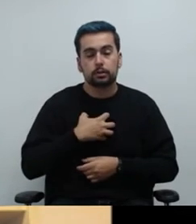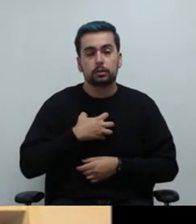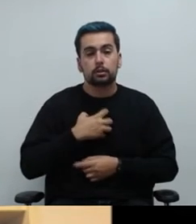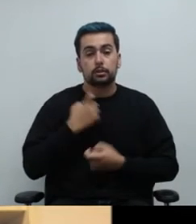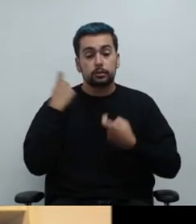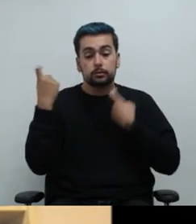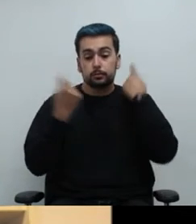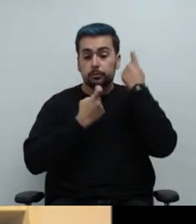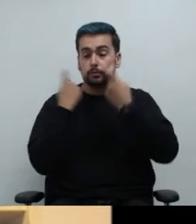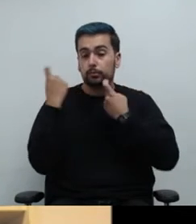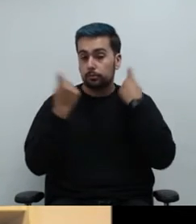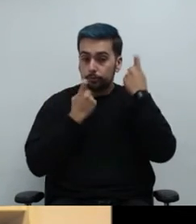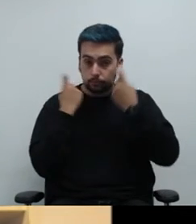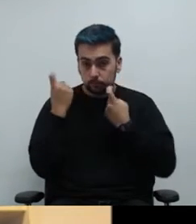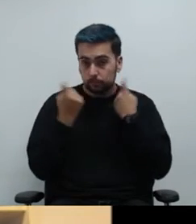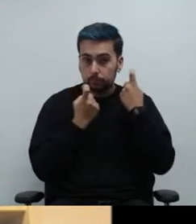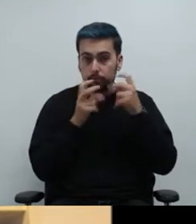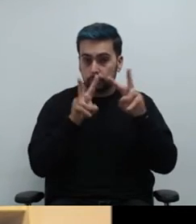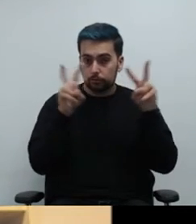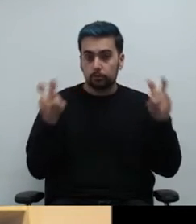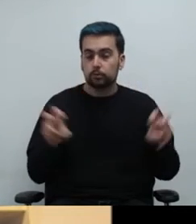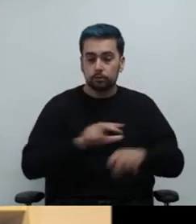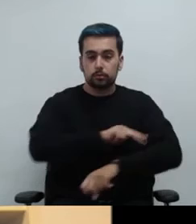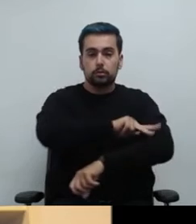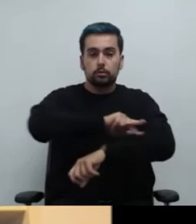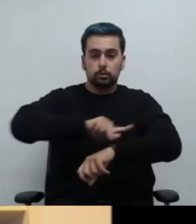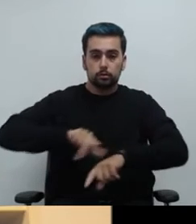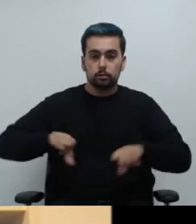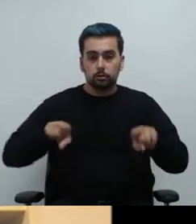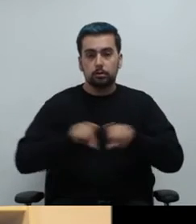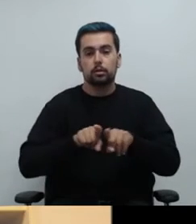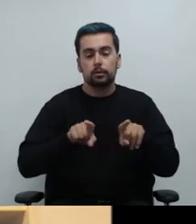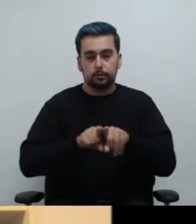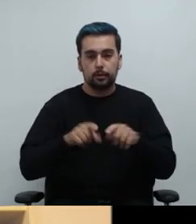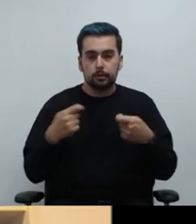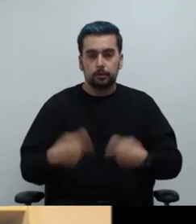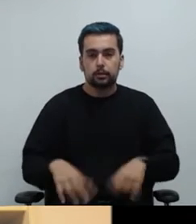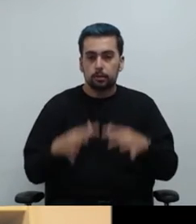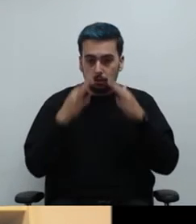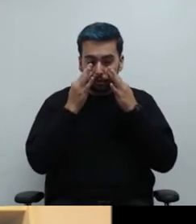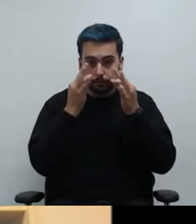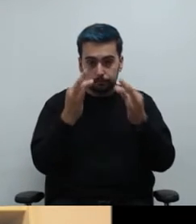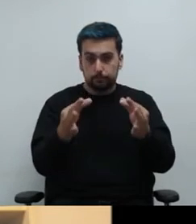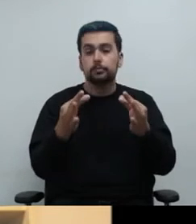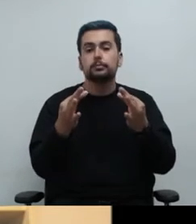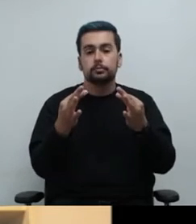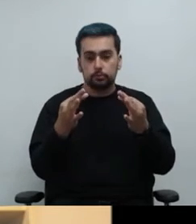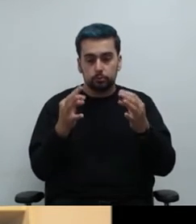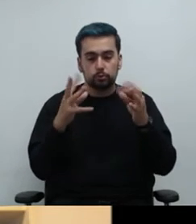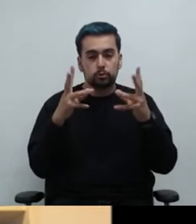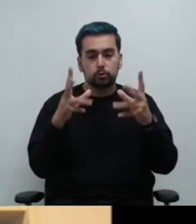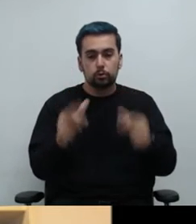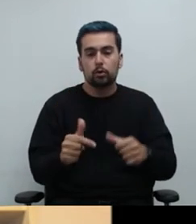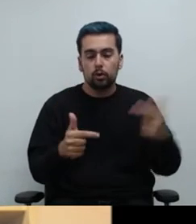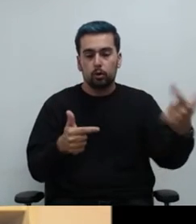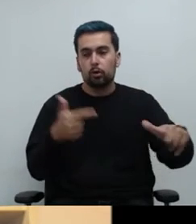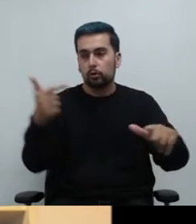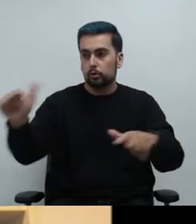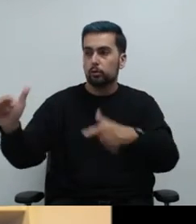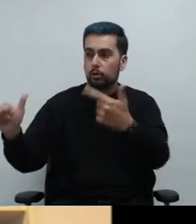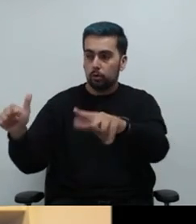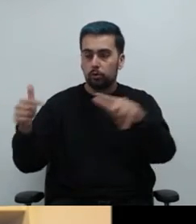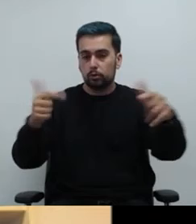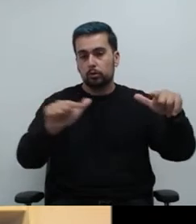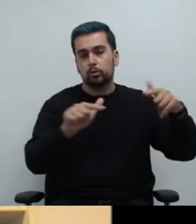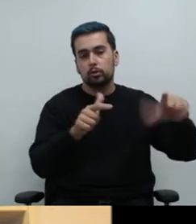que a preocupação com a questão racial também deva ser observada em todas as outras instâncias